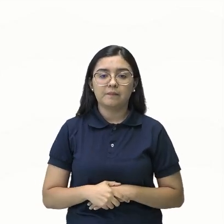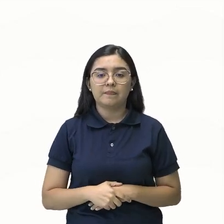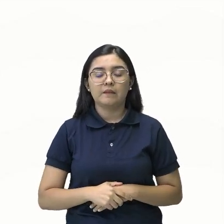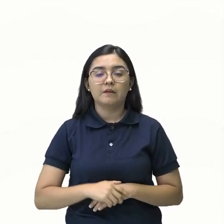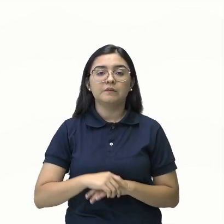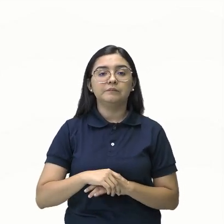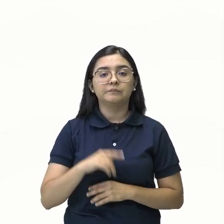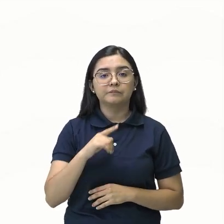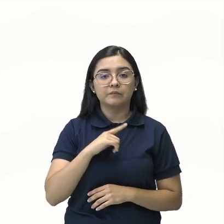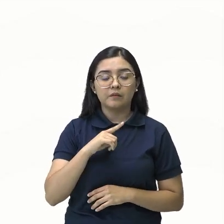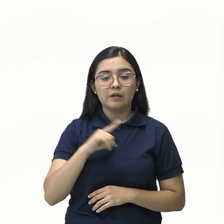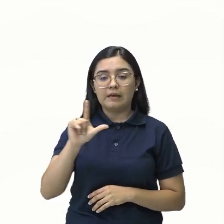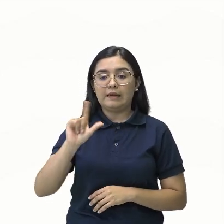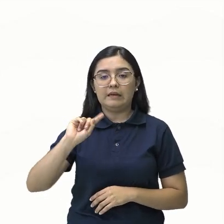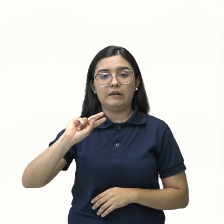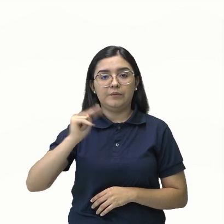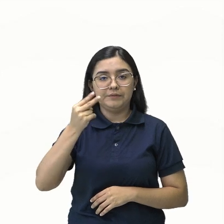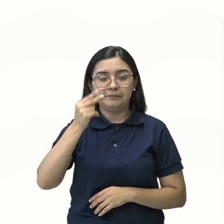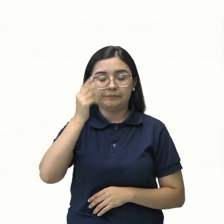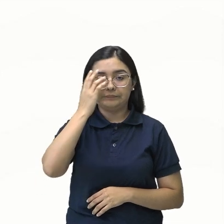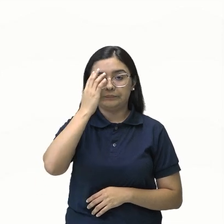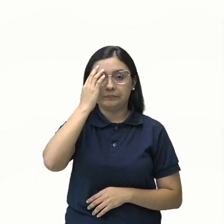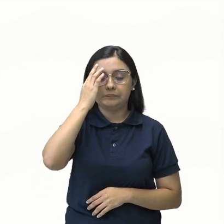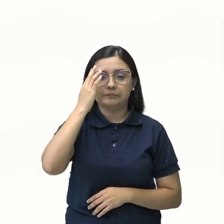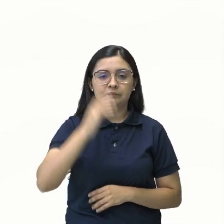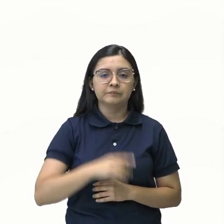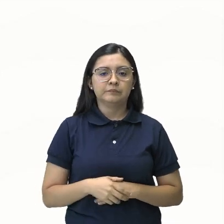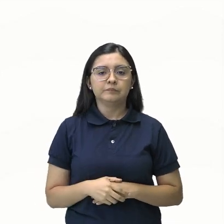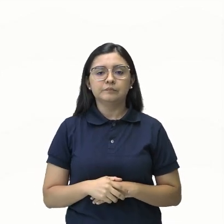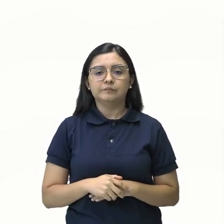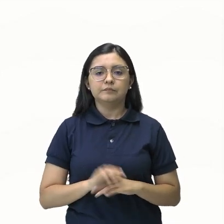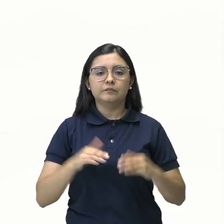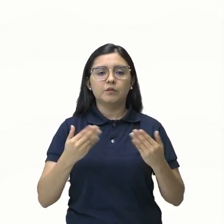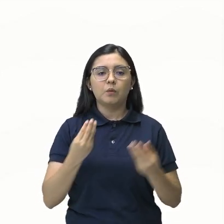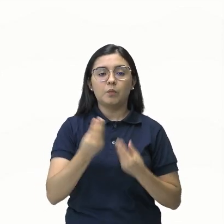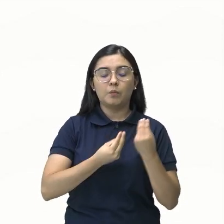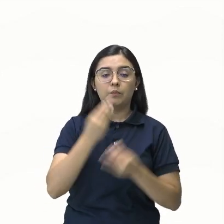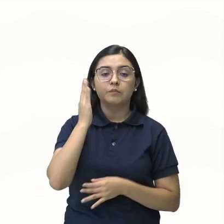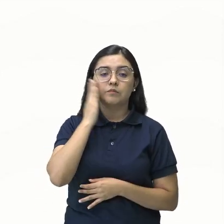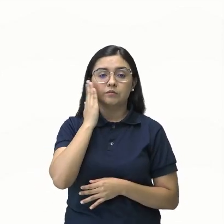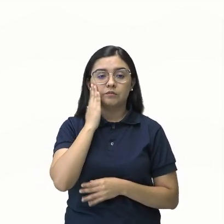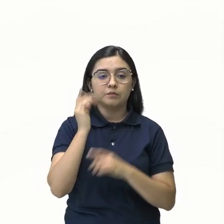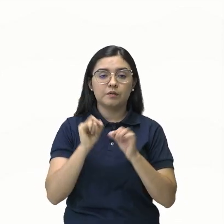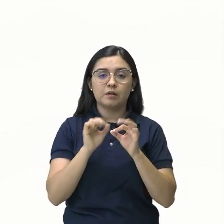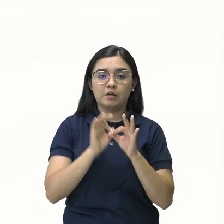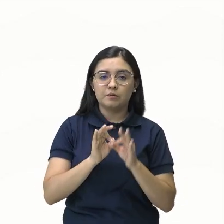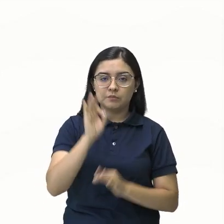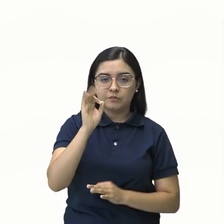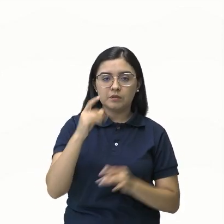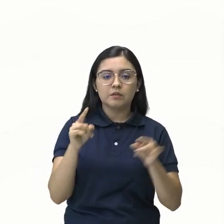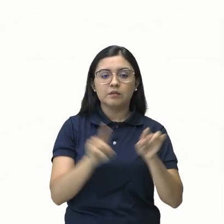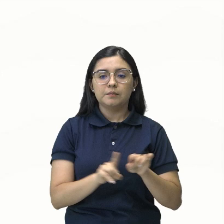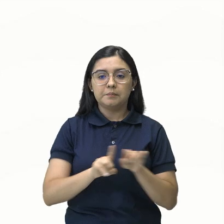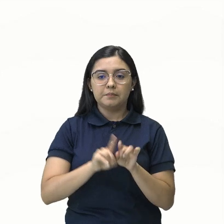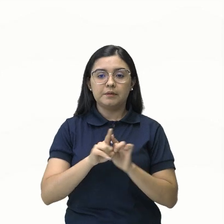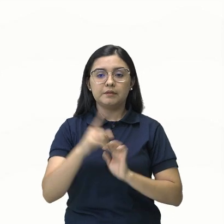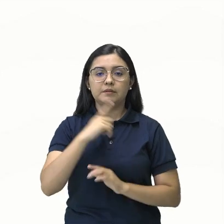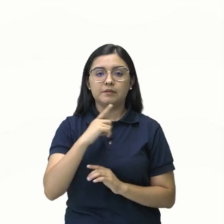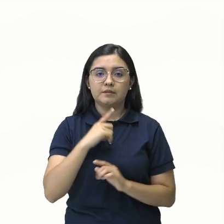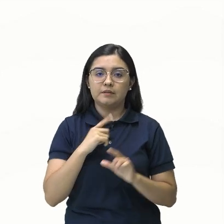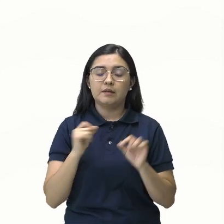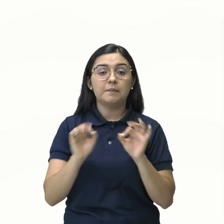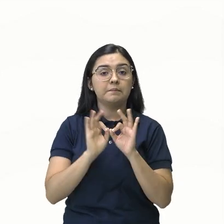ao quadrado, tá bom? E aí, como eu sei que a minha altura também possui a